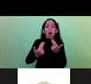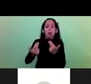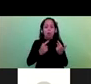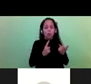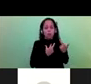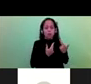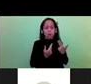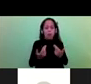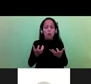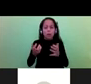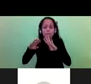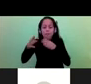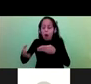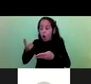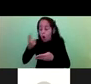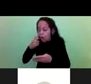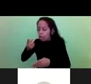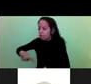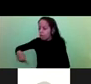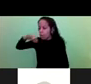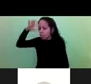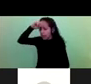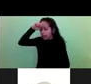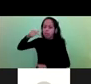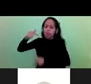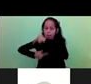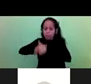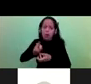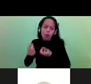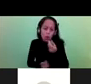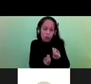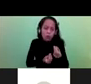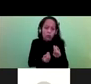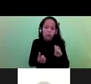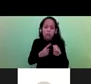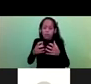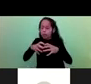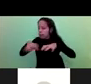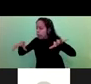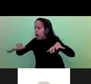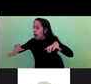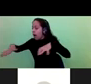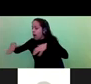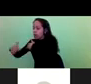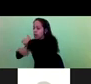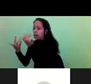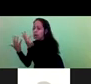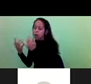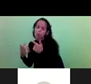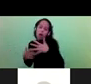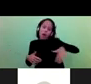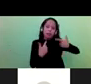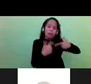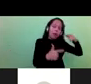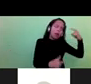projetado para disciplinar a força de trabalho e dividi-la entre o ramo manual e o ramo intelectual?